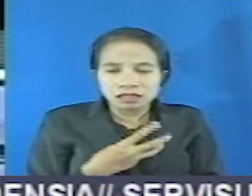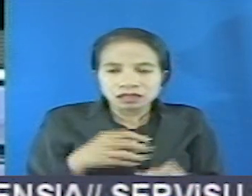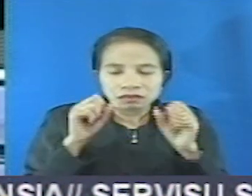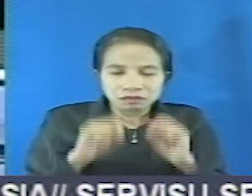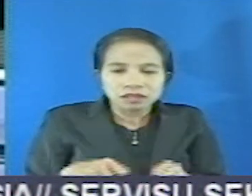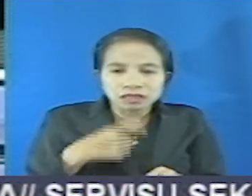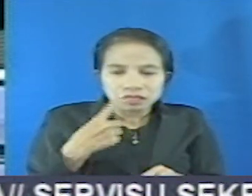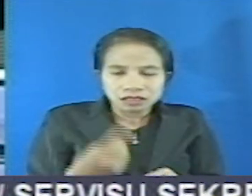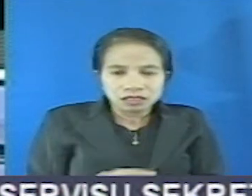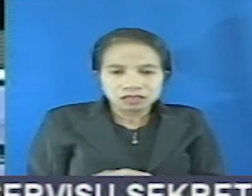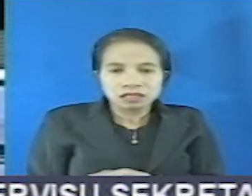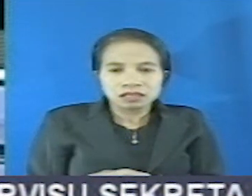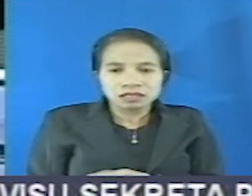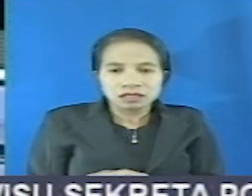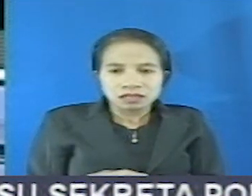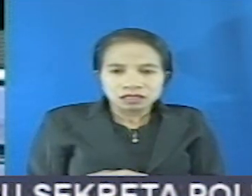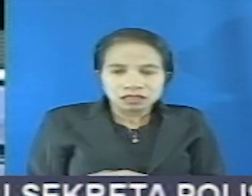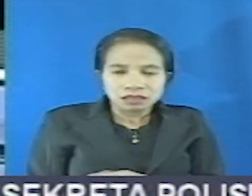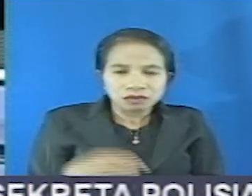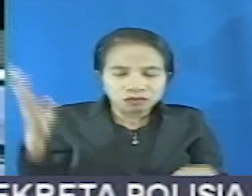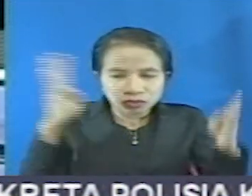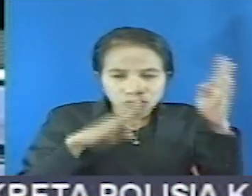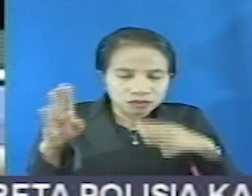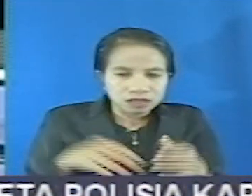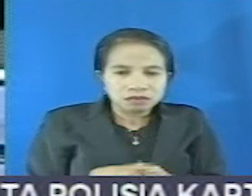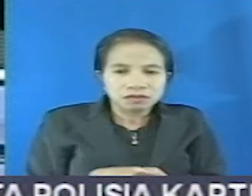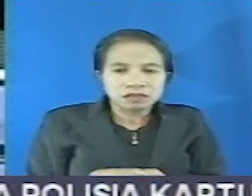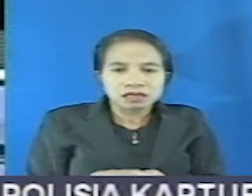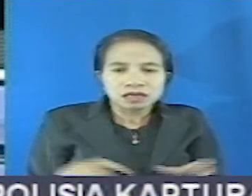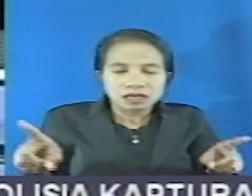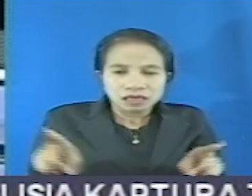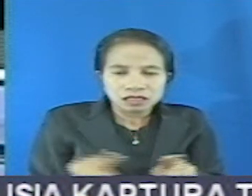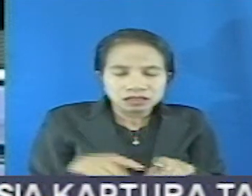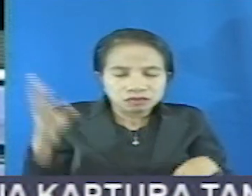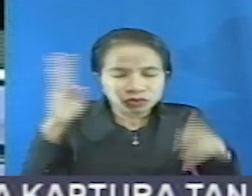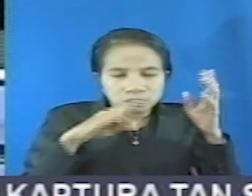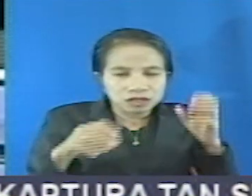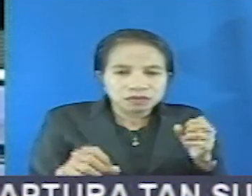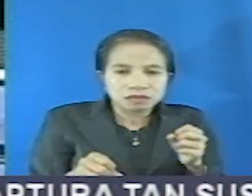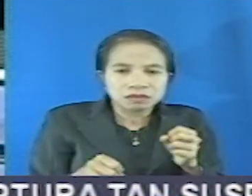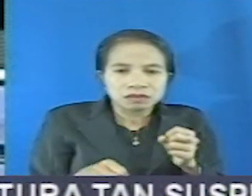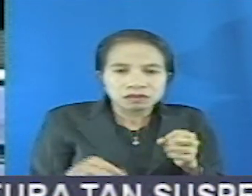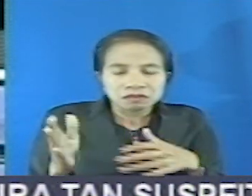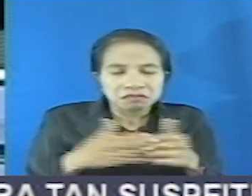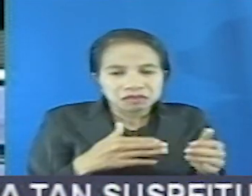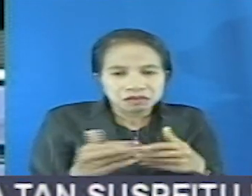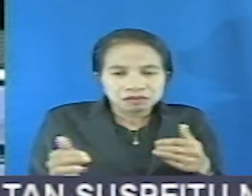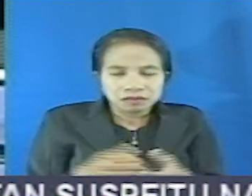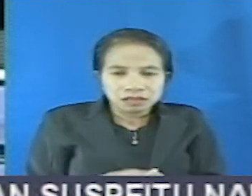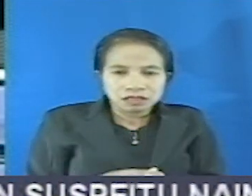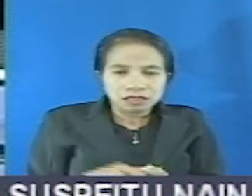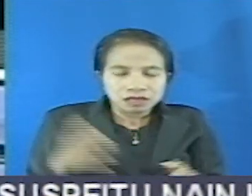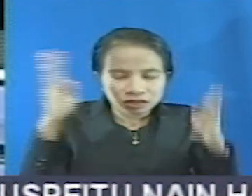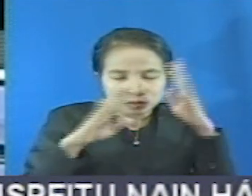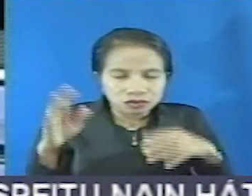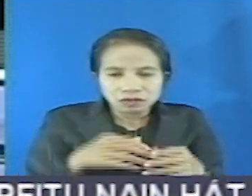katakne hansa disputa ida nebe liga ho caso civil ninha Laos tem que atuar ho caso siran